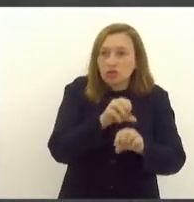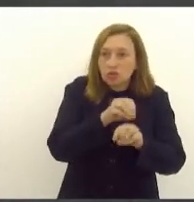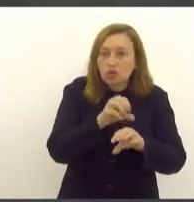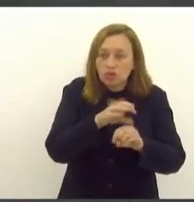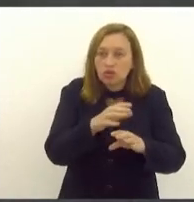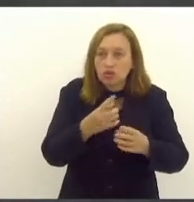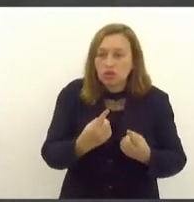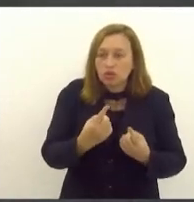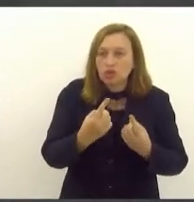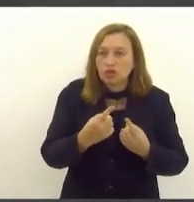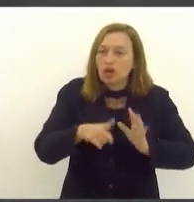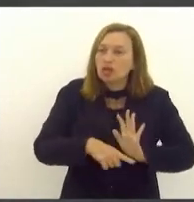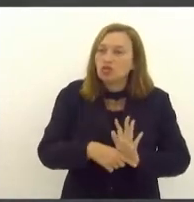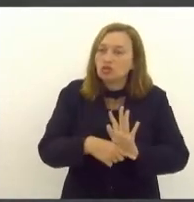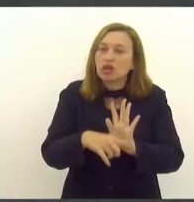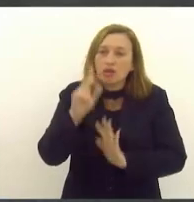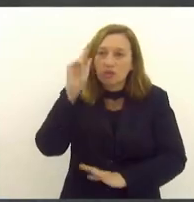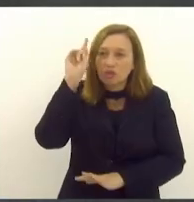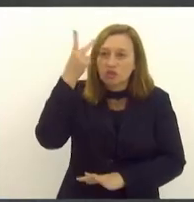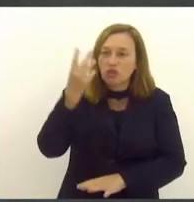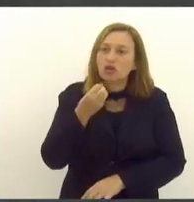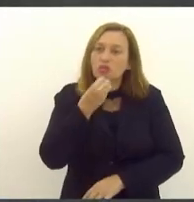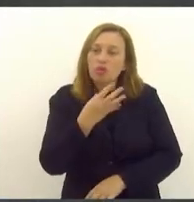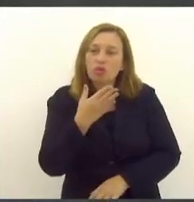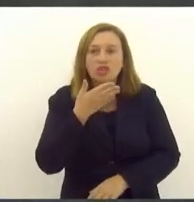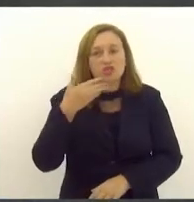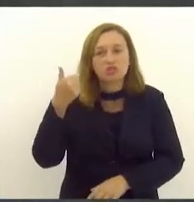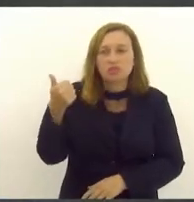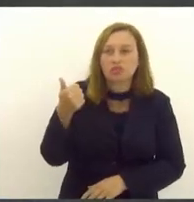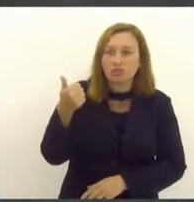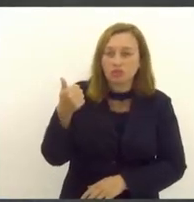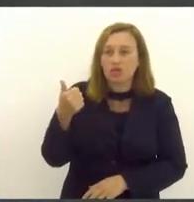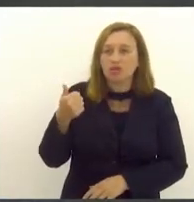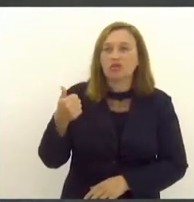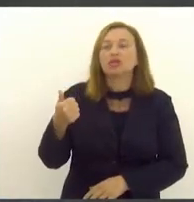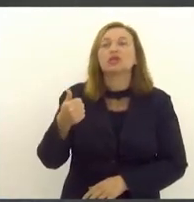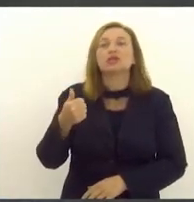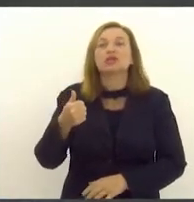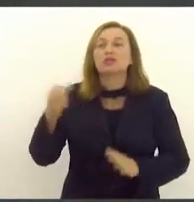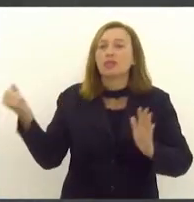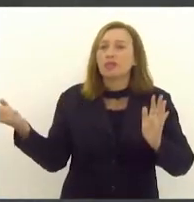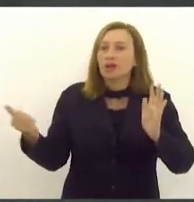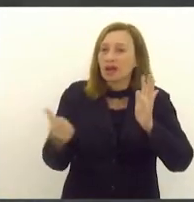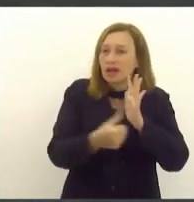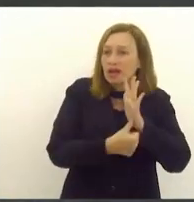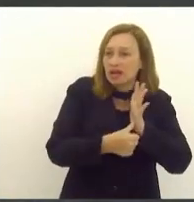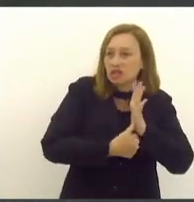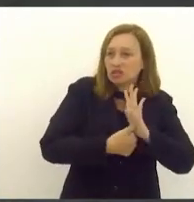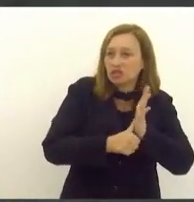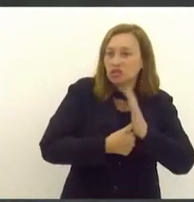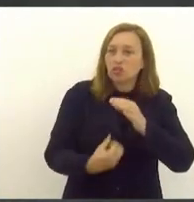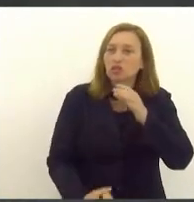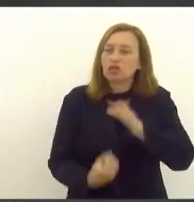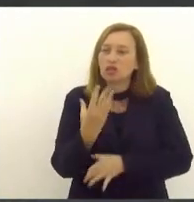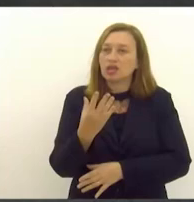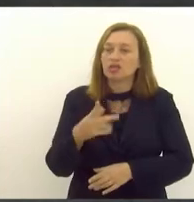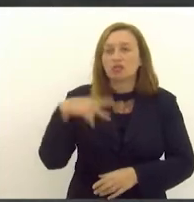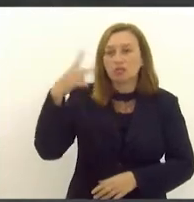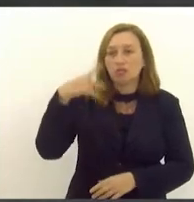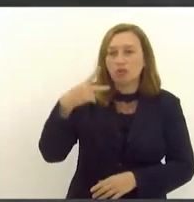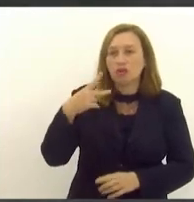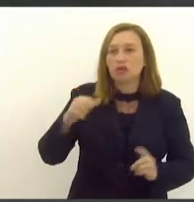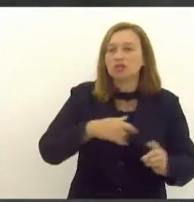contribuir para uma história positiva das mulheres que marcaram as suas digitais aqui na construção política